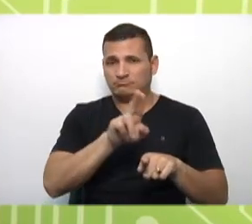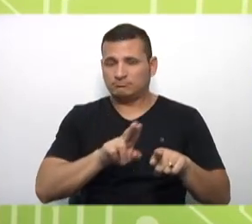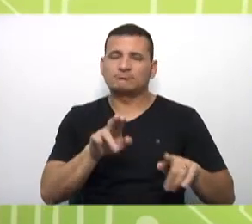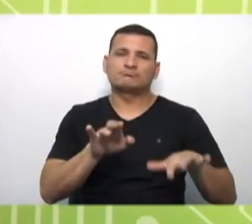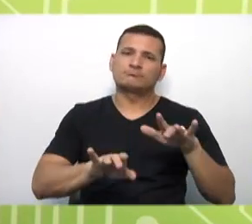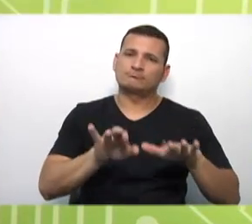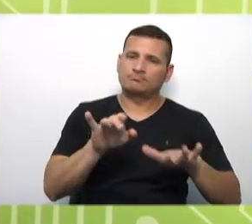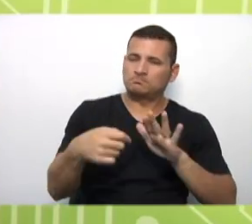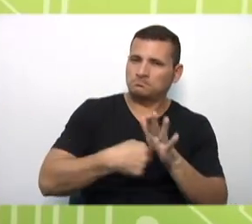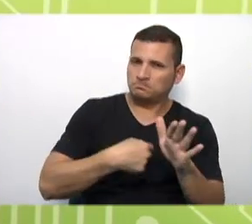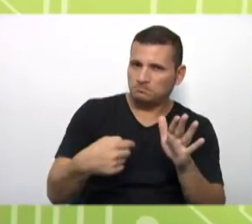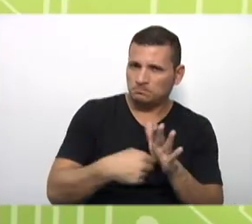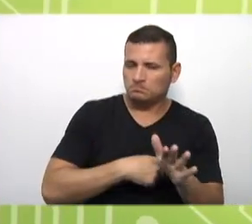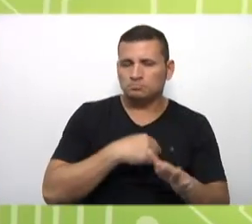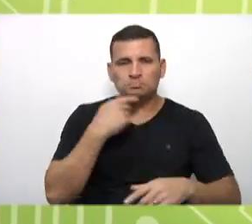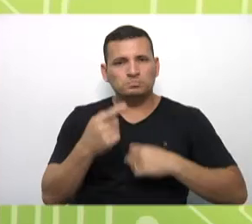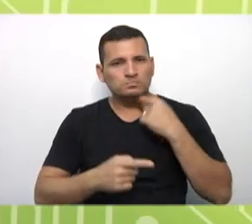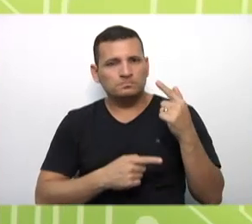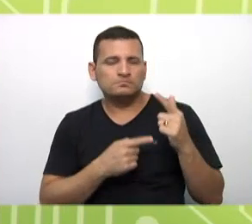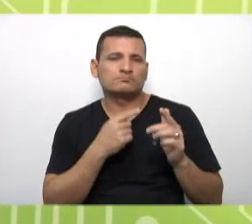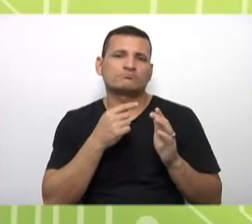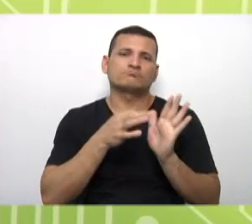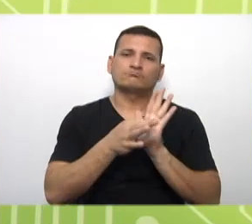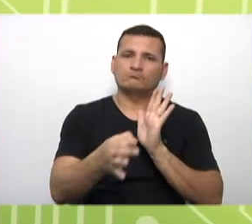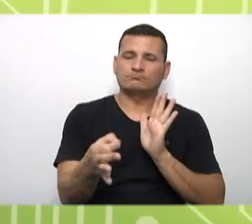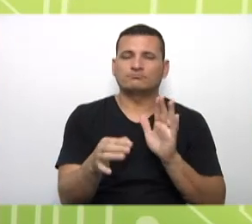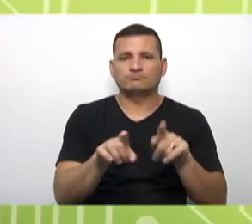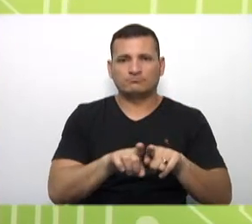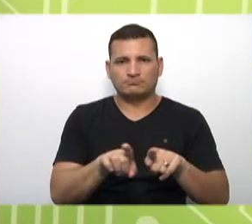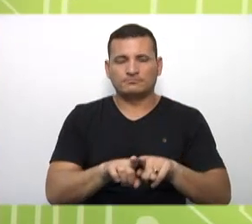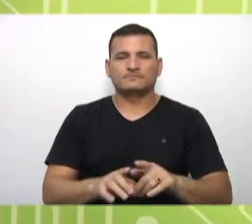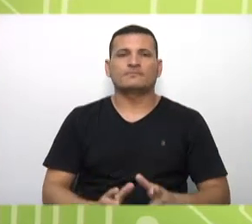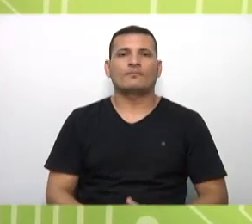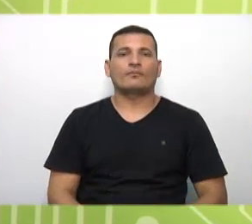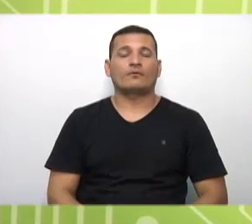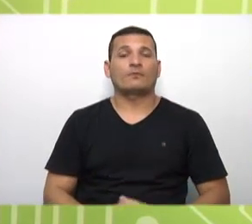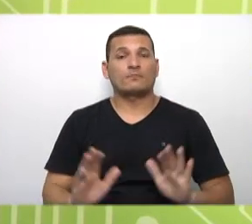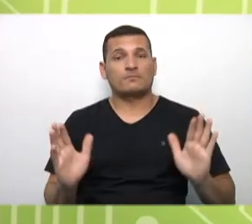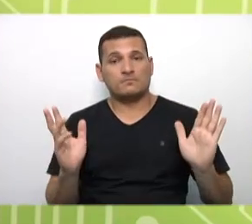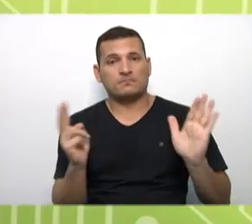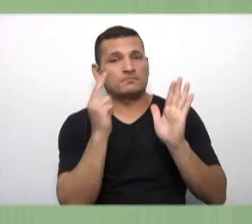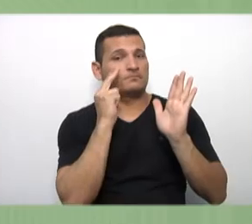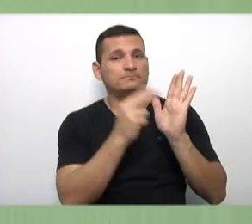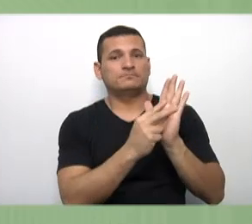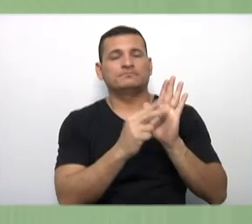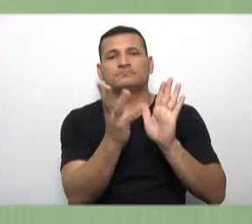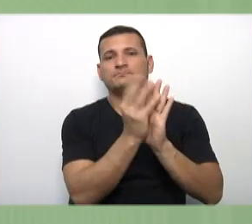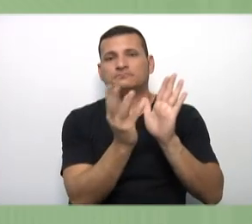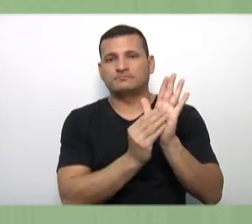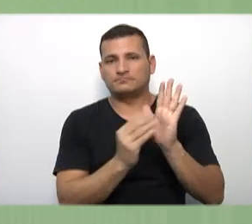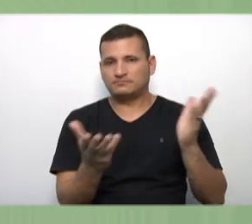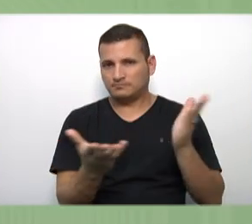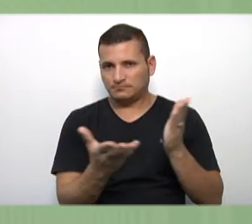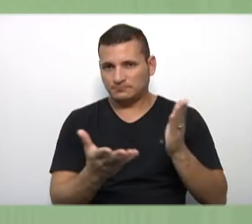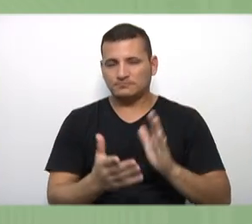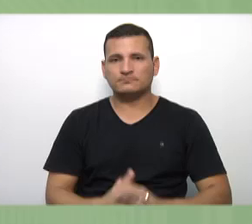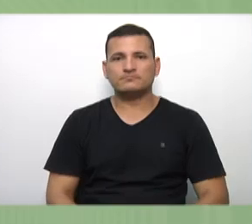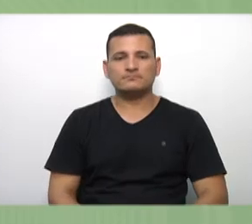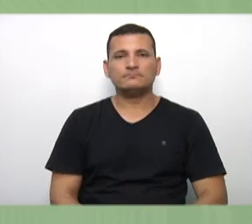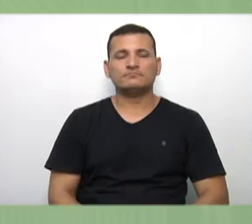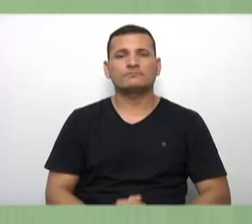mandando sugestões, dúvidas, através do chat. Vamos lá para os conteúdos da nossa aula de hoje. Hoje nós vamos falar